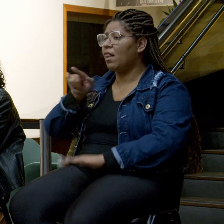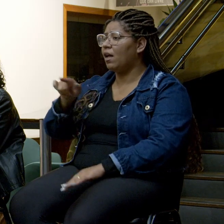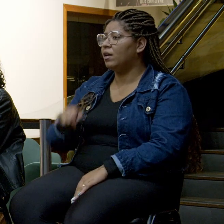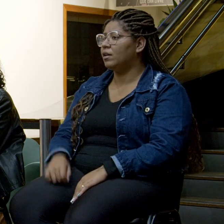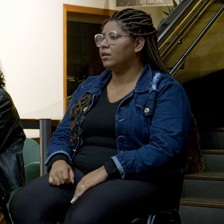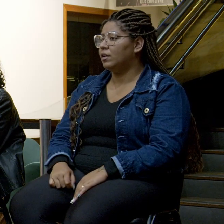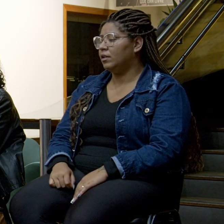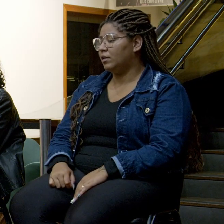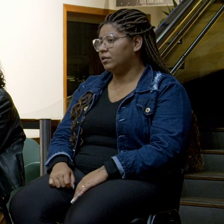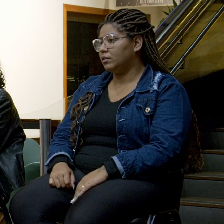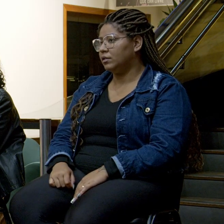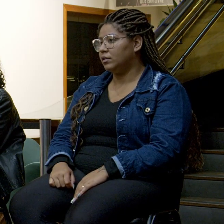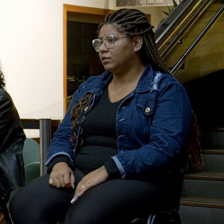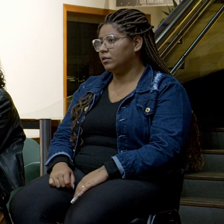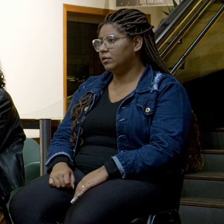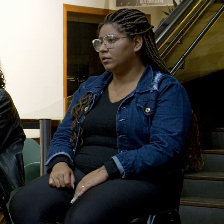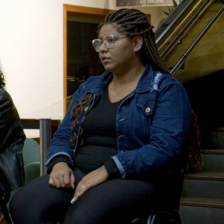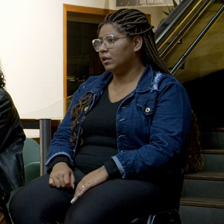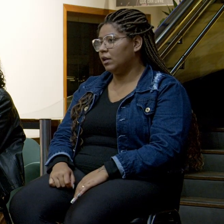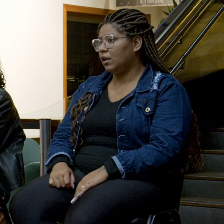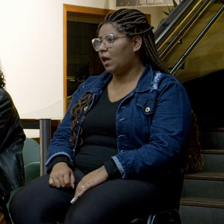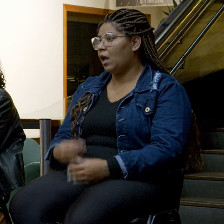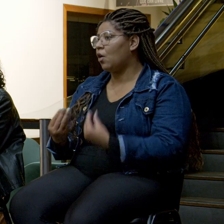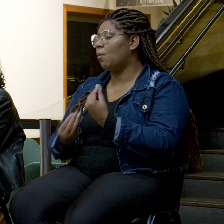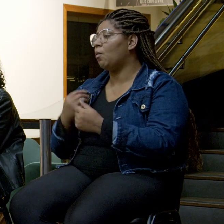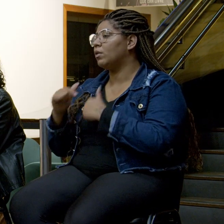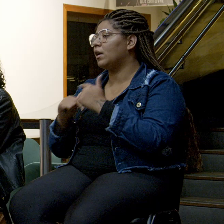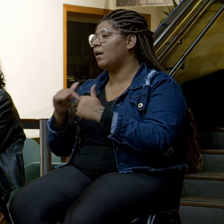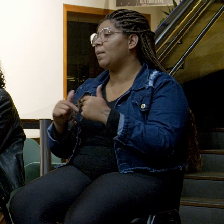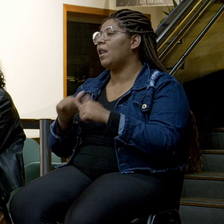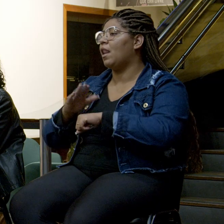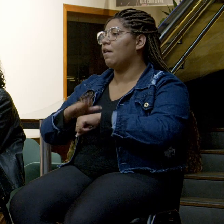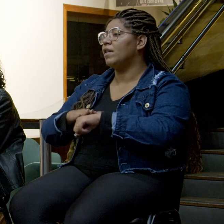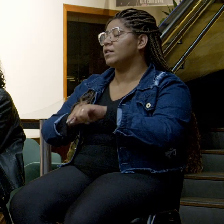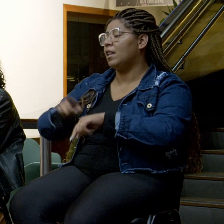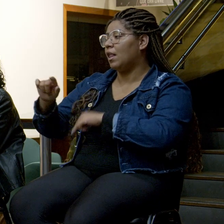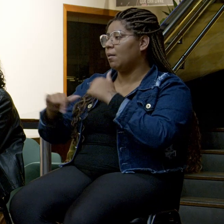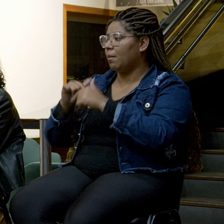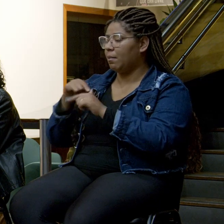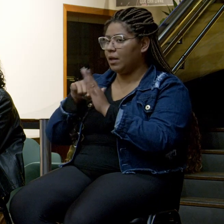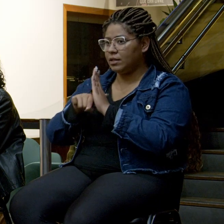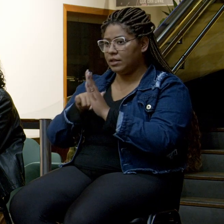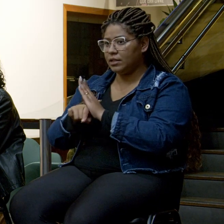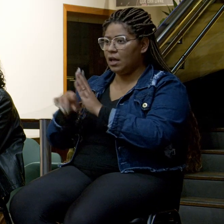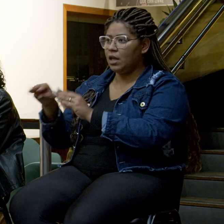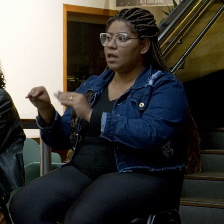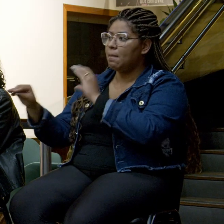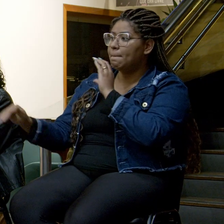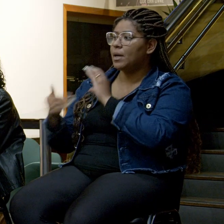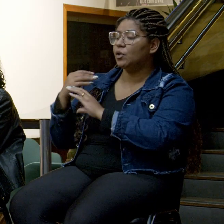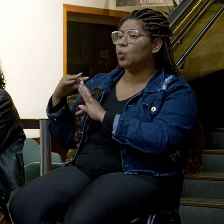Aí, por favor, não, né? Também como um serviço, né? Mas aí a Fernanda fez a pesquisa e mandou tudo que tinha, pelo